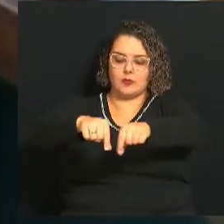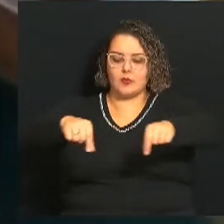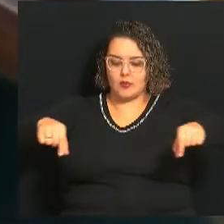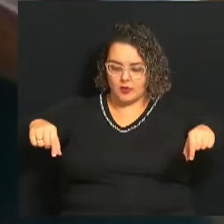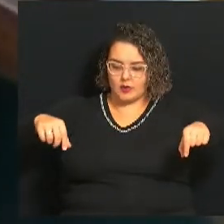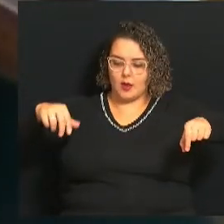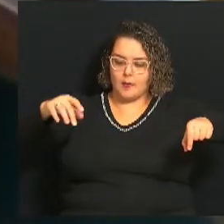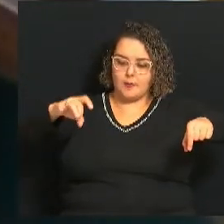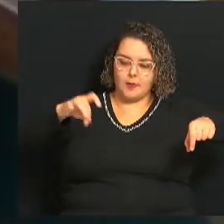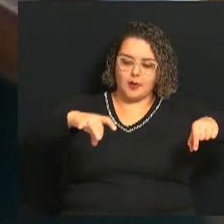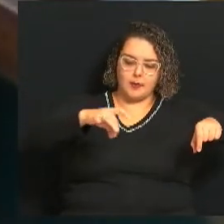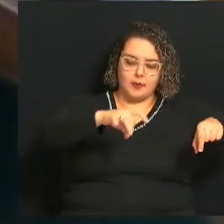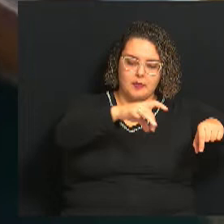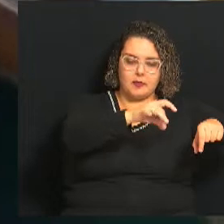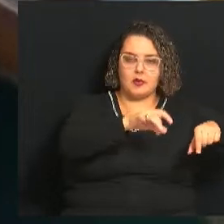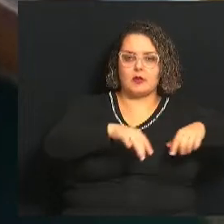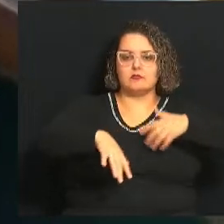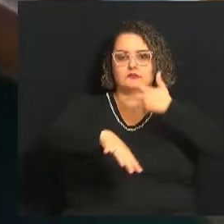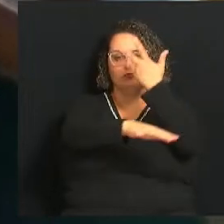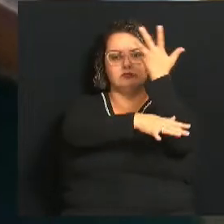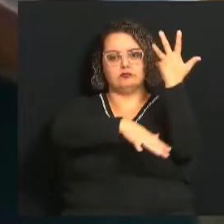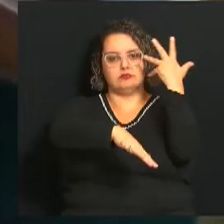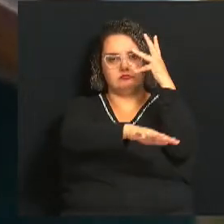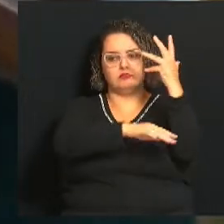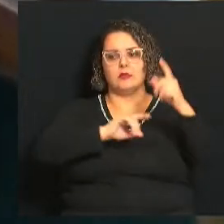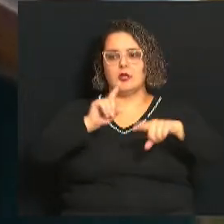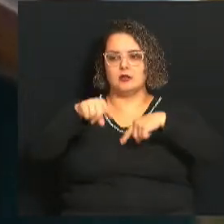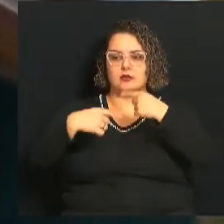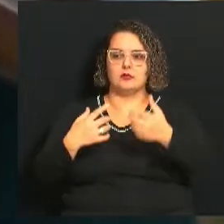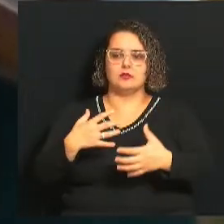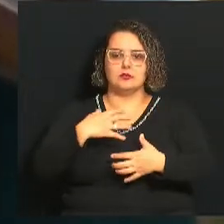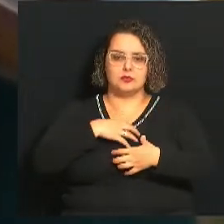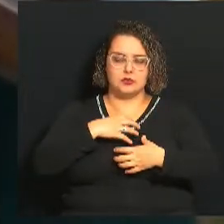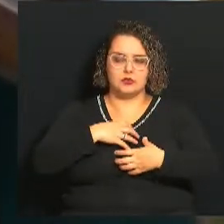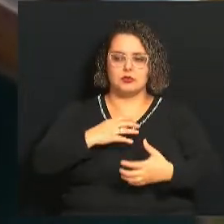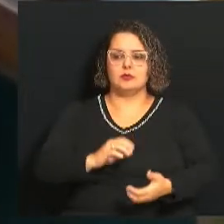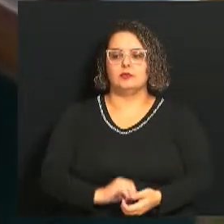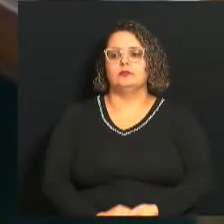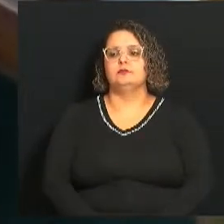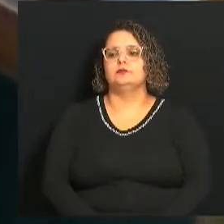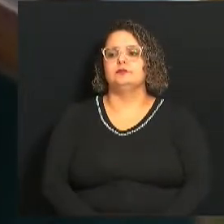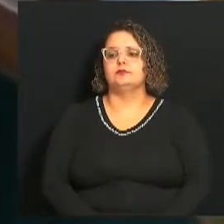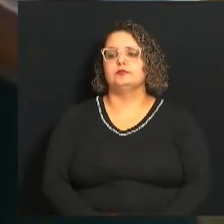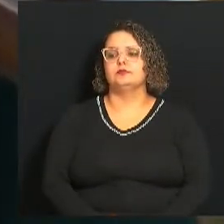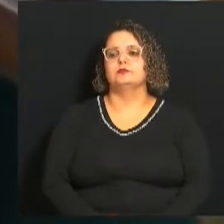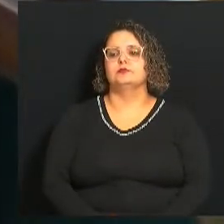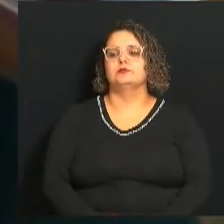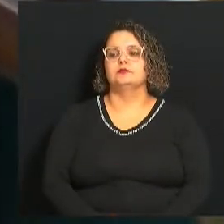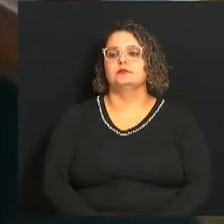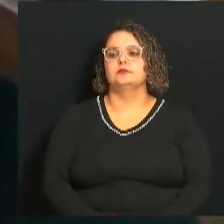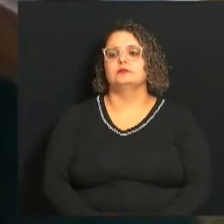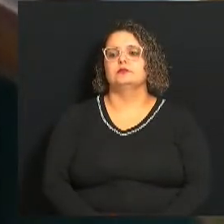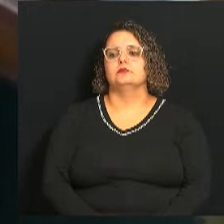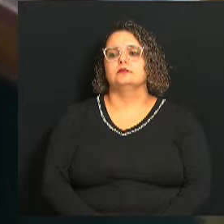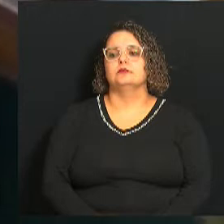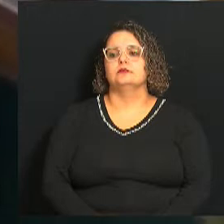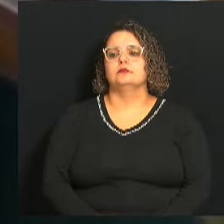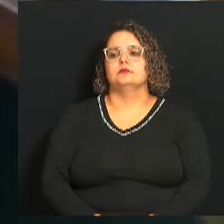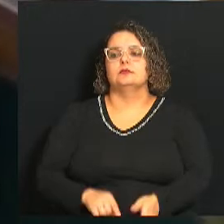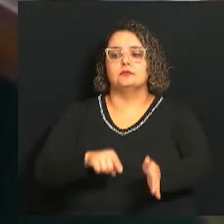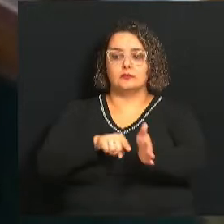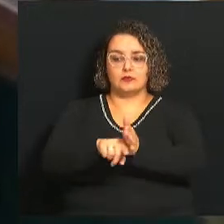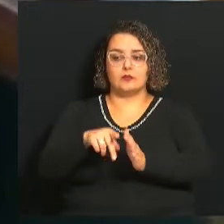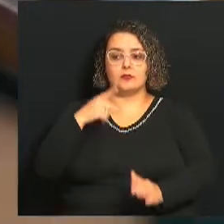públicas, dentre outras formas. E aí eu associo a uma pergunta que o